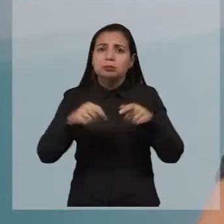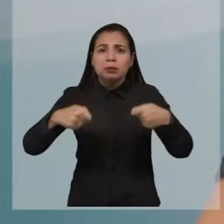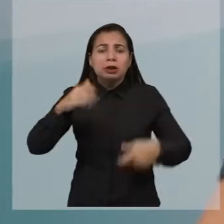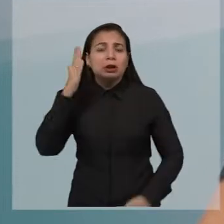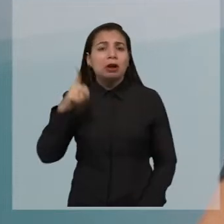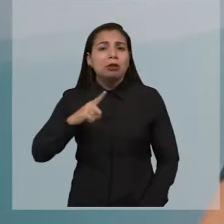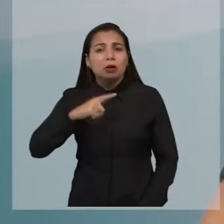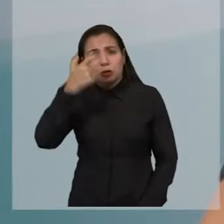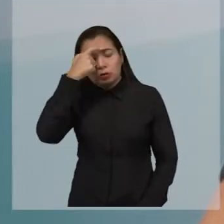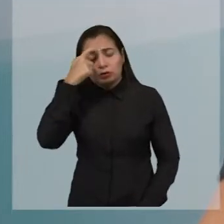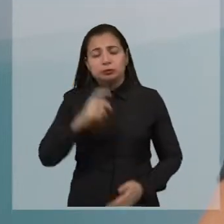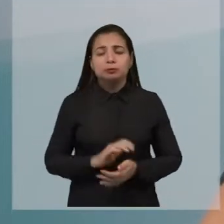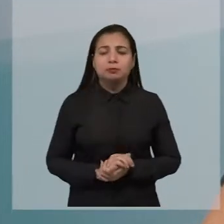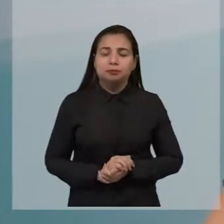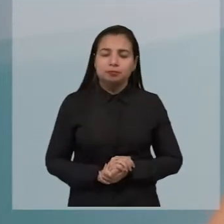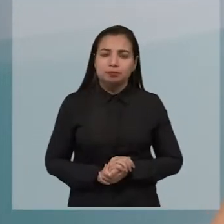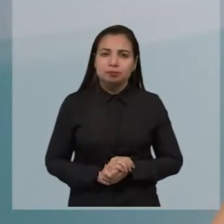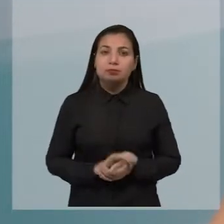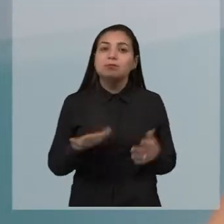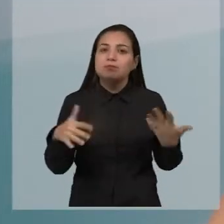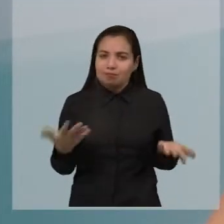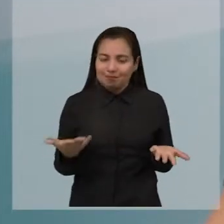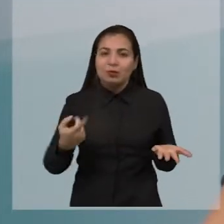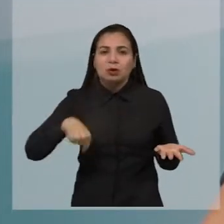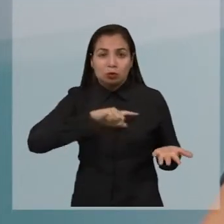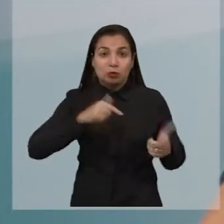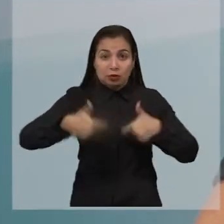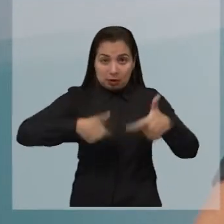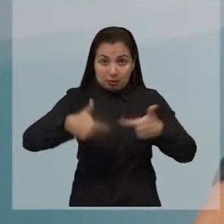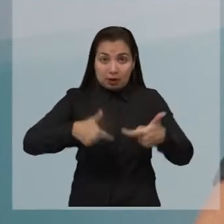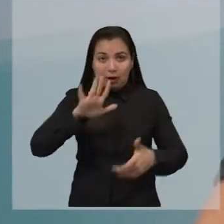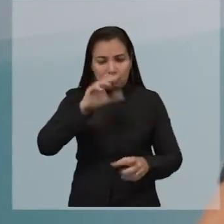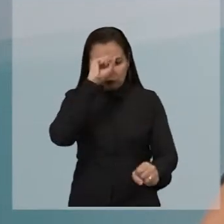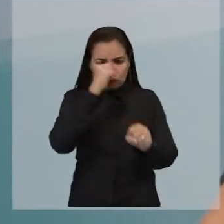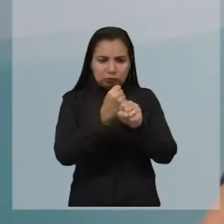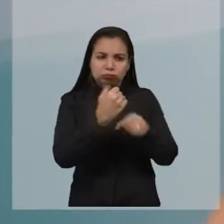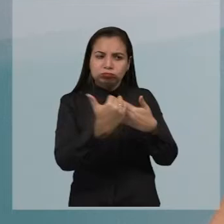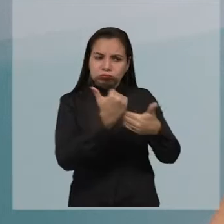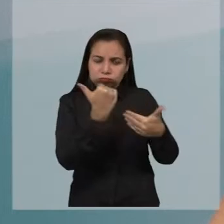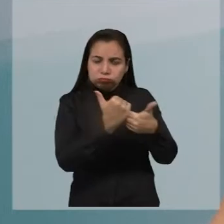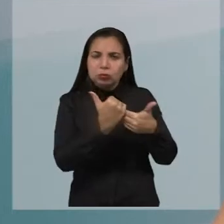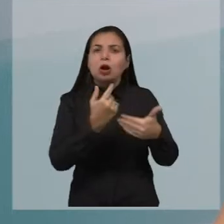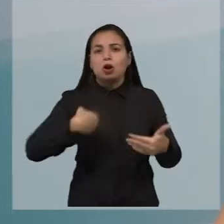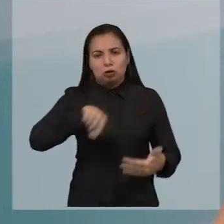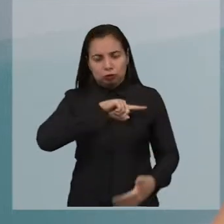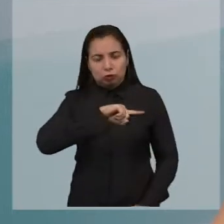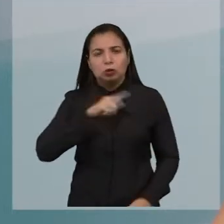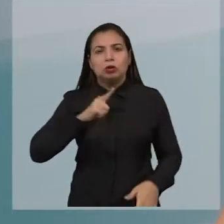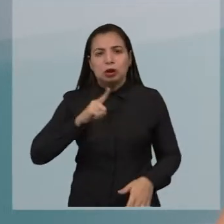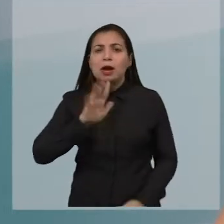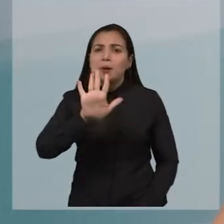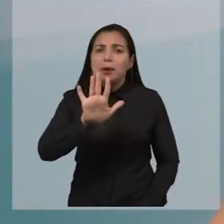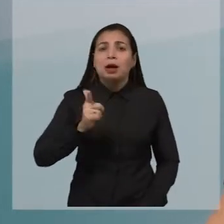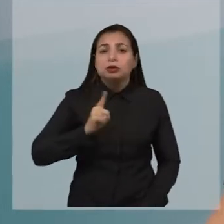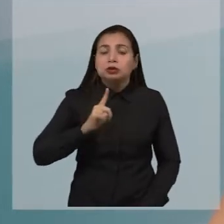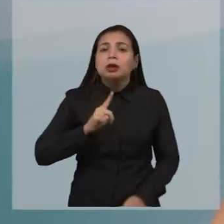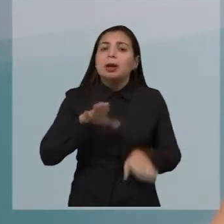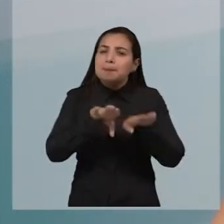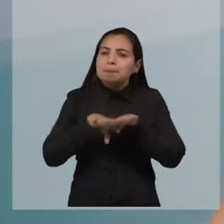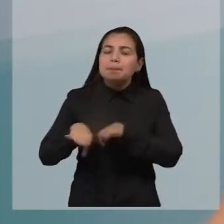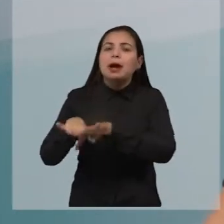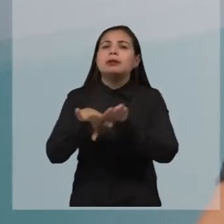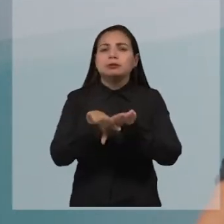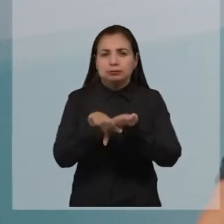O nosso trabalho é executado de acordo com o que a gestão nos orienta, né? Mas existem sim procedimentos, padrões que todos a gente